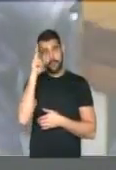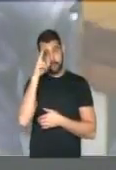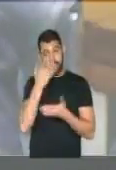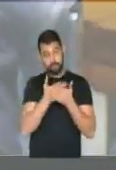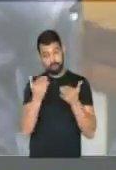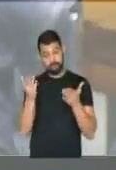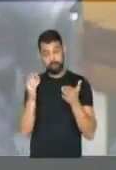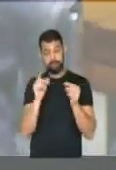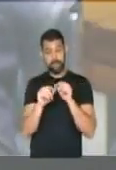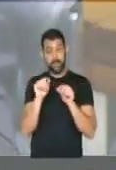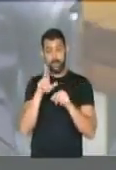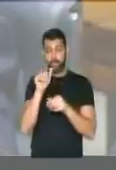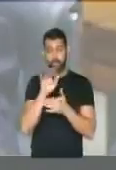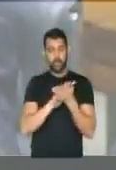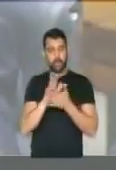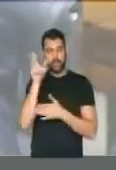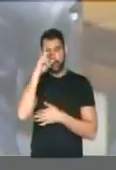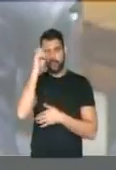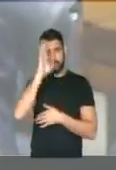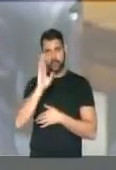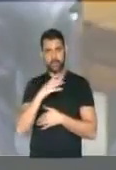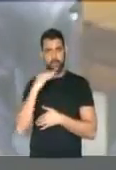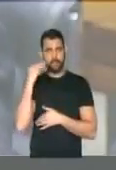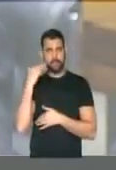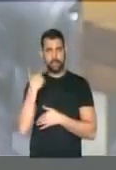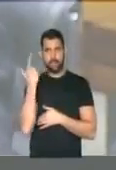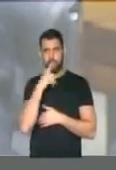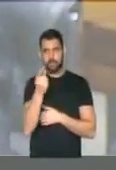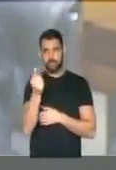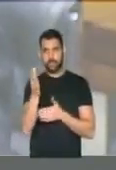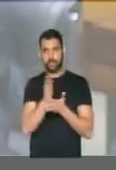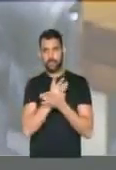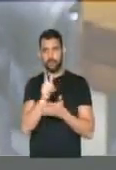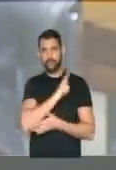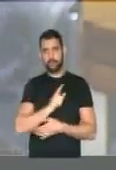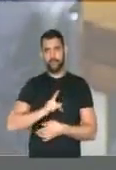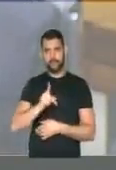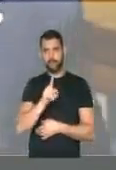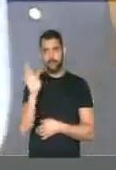que nunca na história desse país banqueiro ganhou tanto dinheiro como no governo do PT.